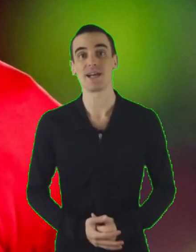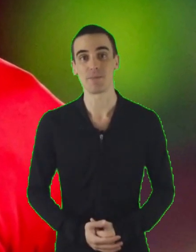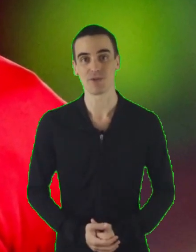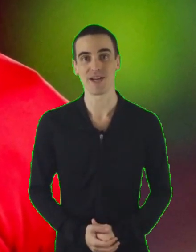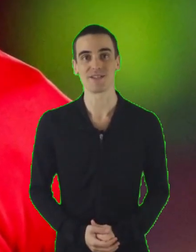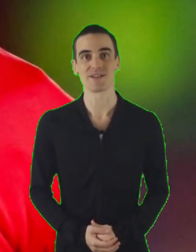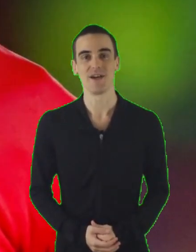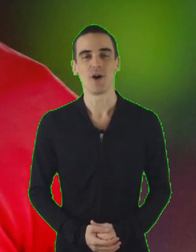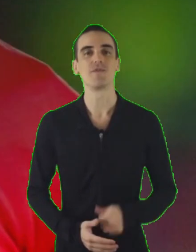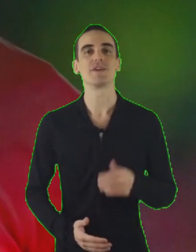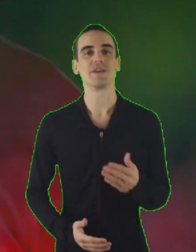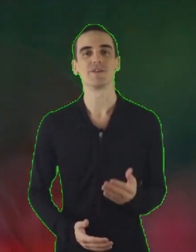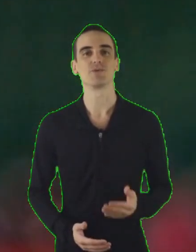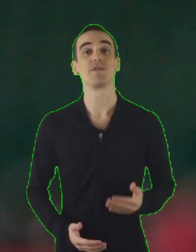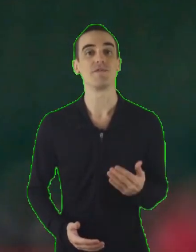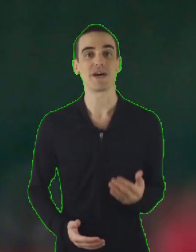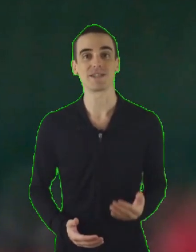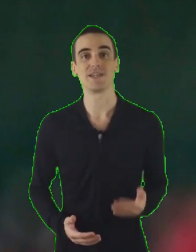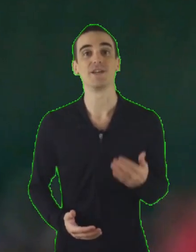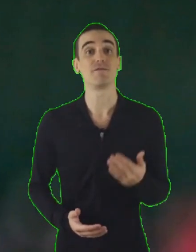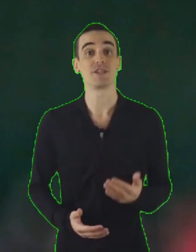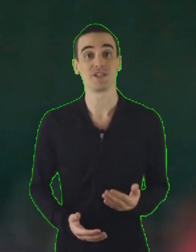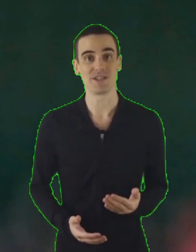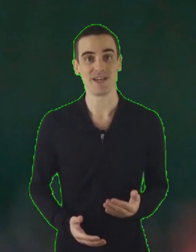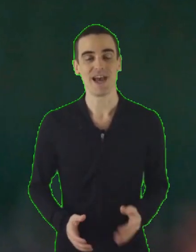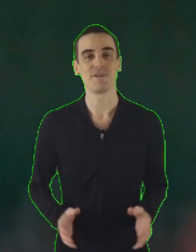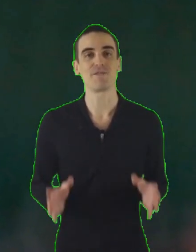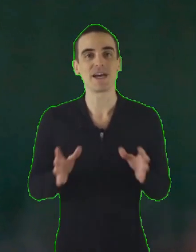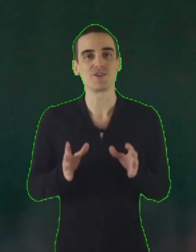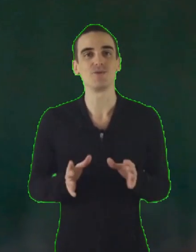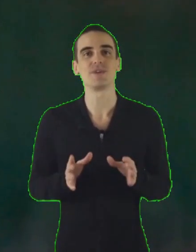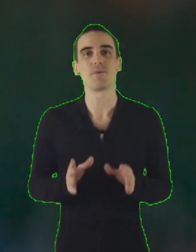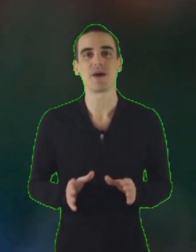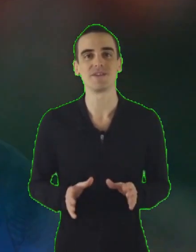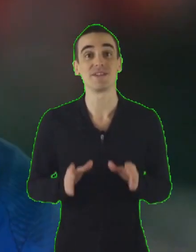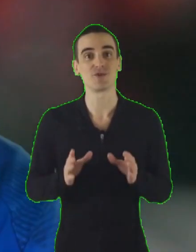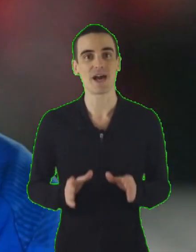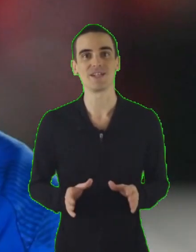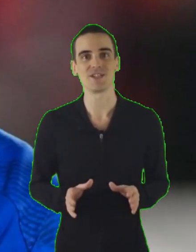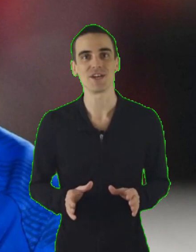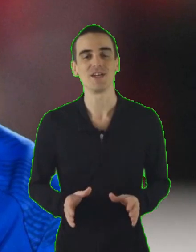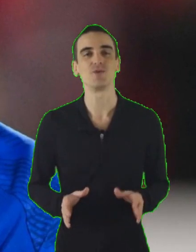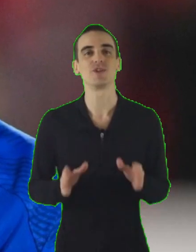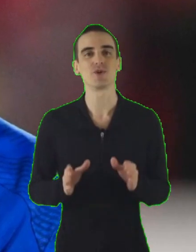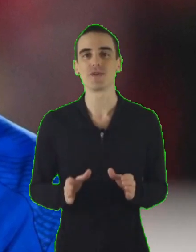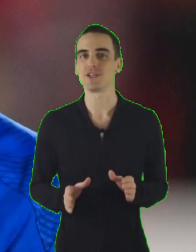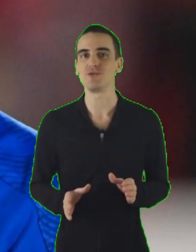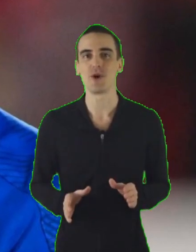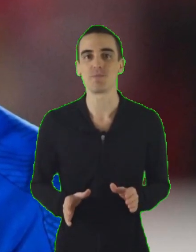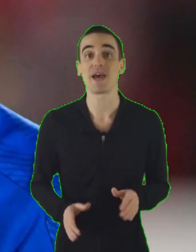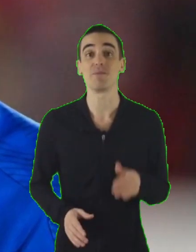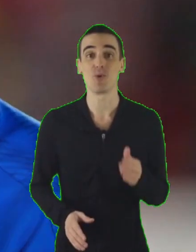de uma temporada com o Nottingham Forest. O acordo ainda não está fechado, mas as partes estão confiantes de que um acordo será